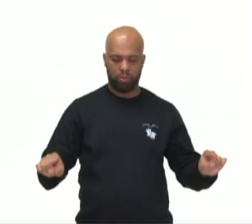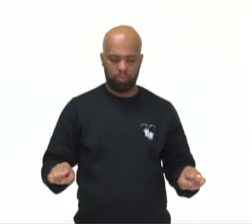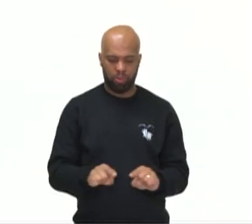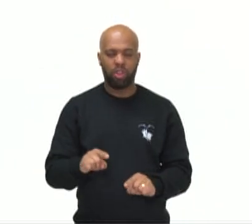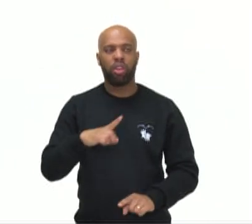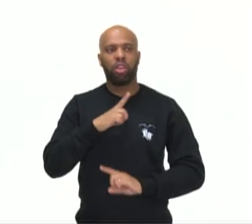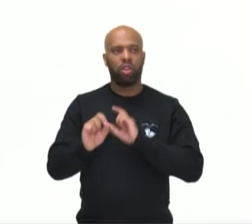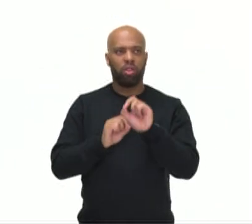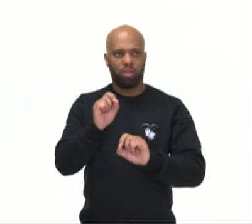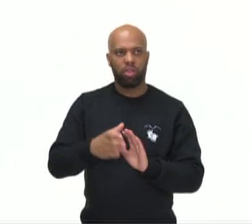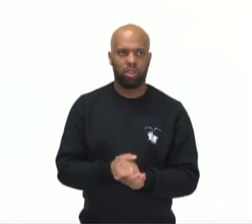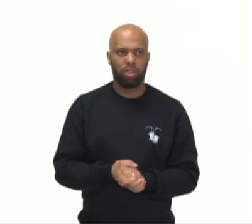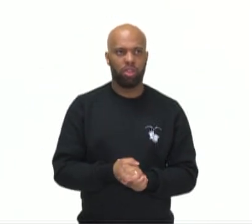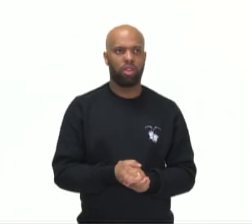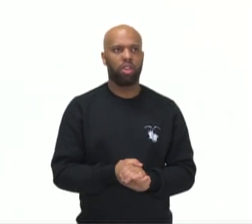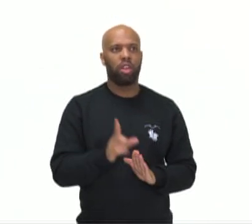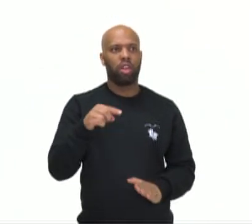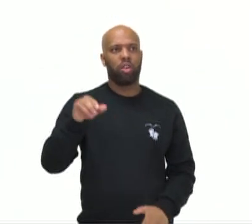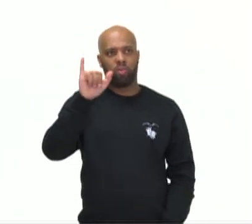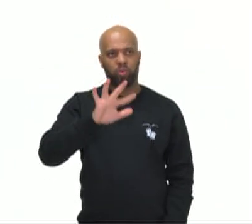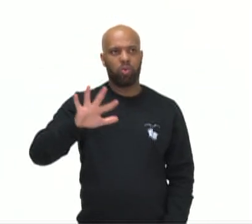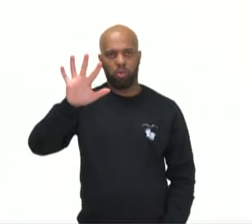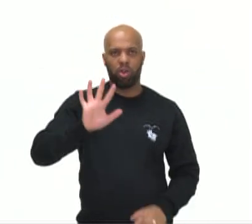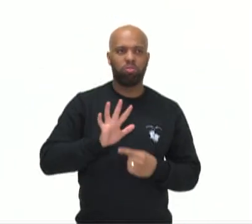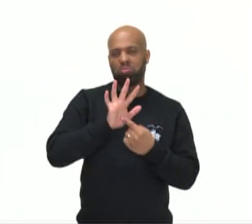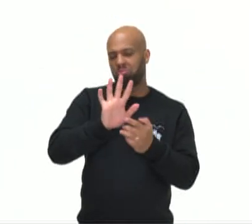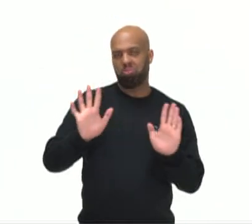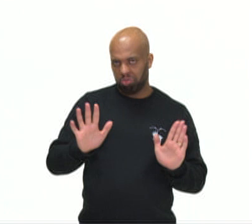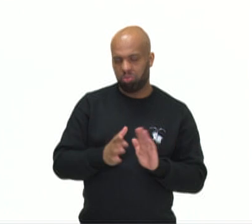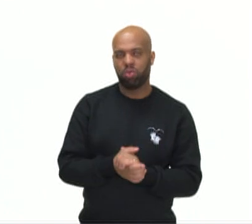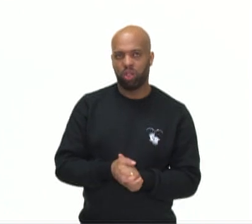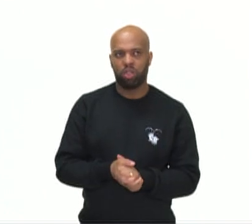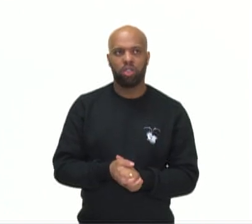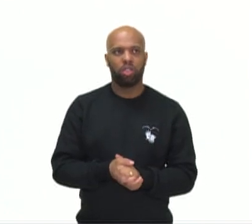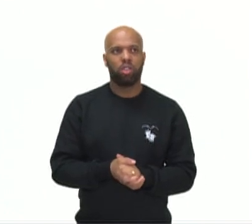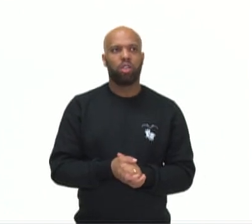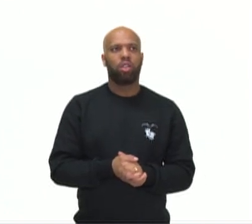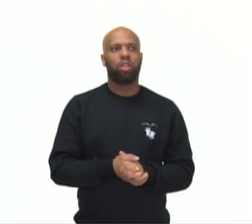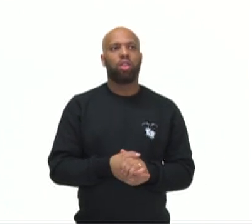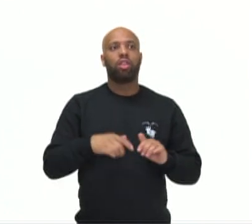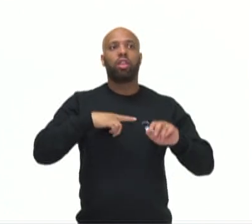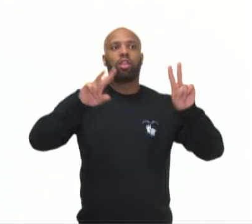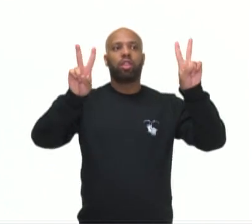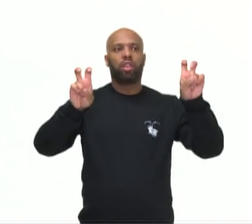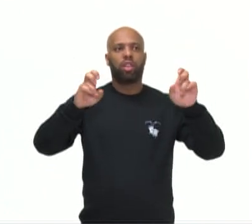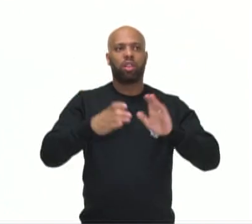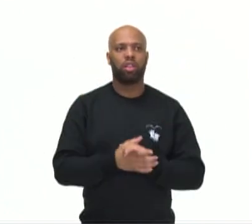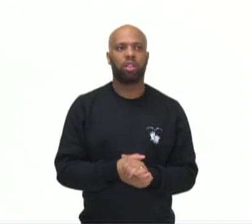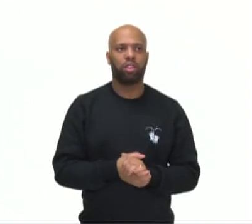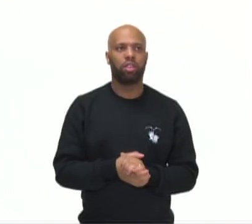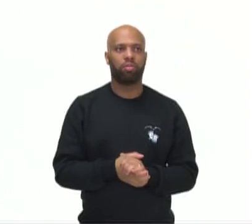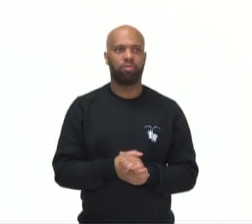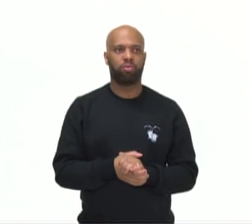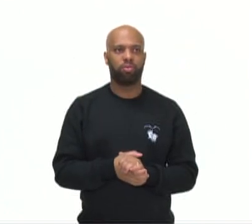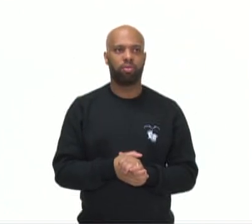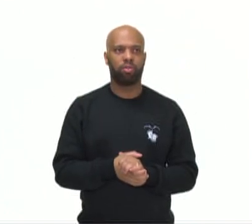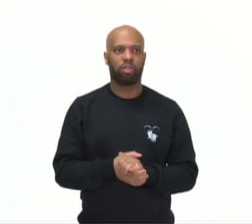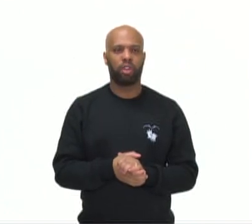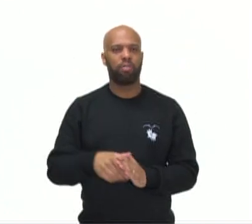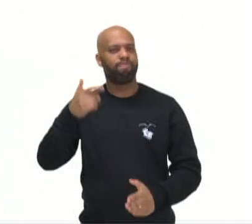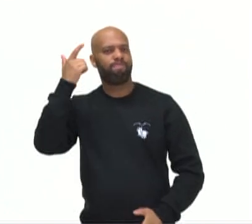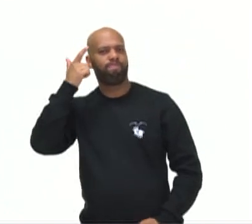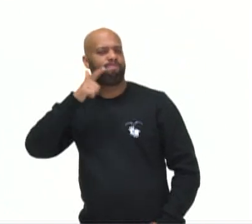ali uma imagem bem ilustrativa, né? E aí, como título, recorde, né?